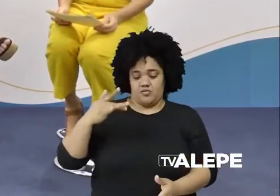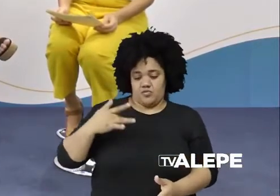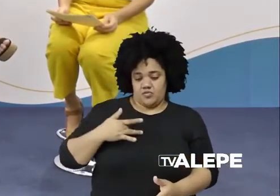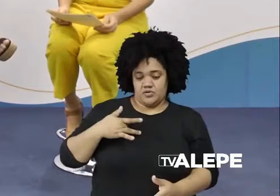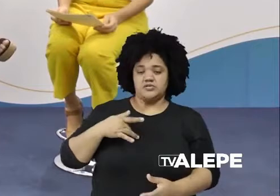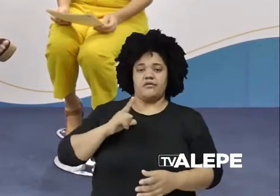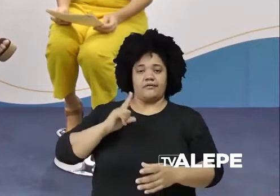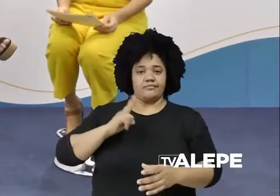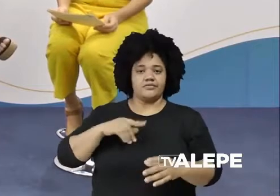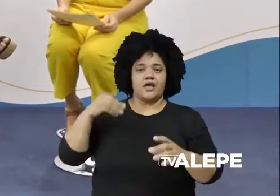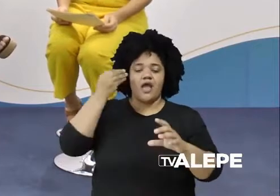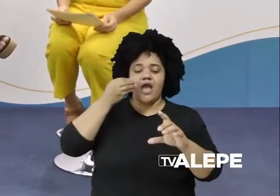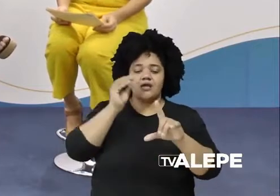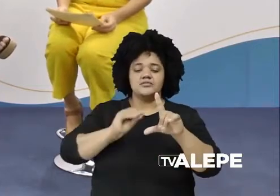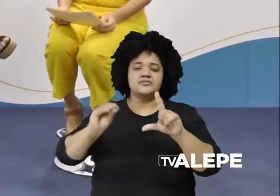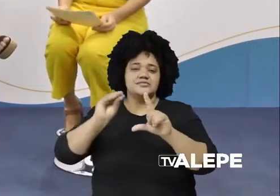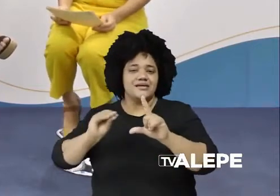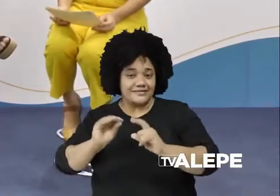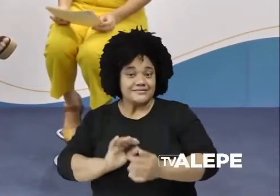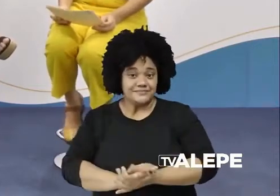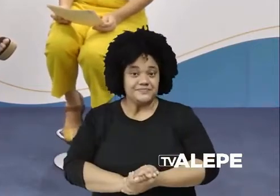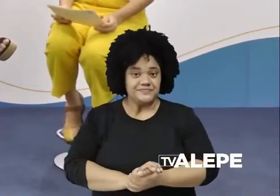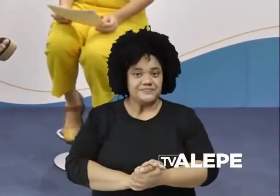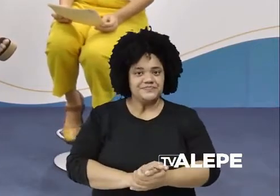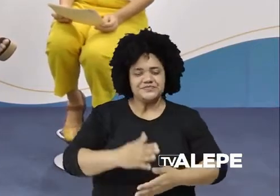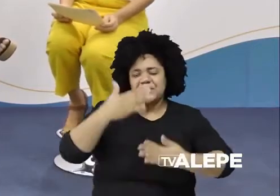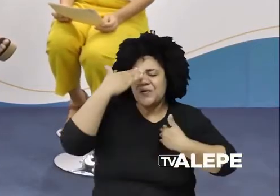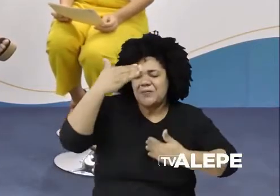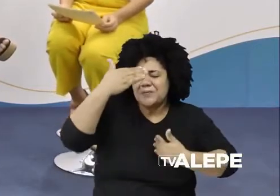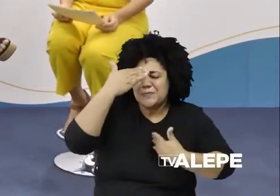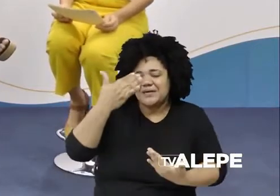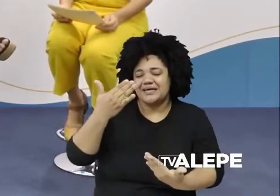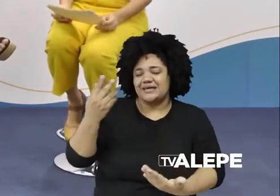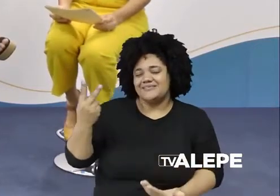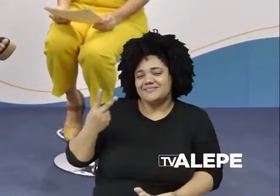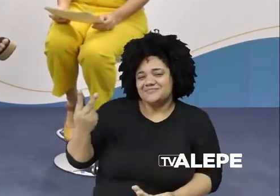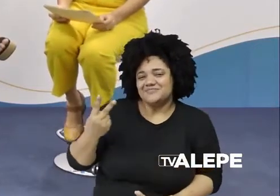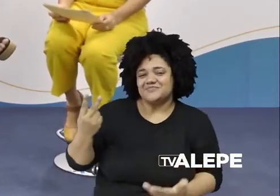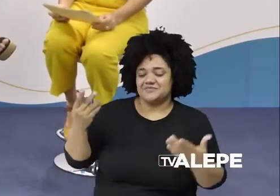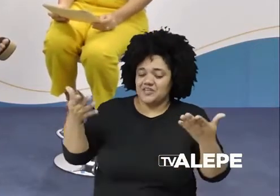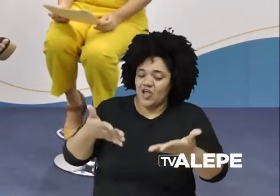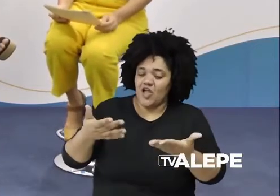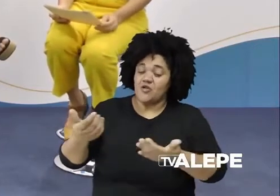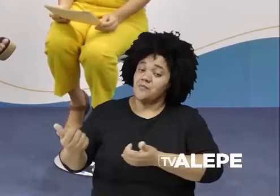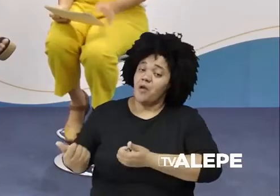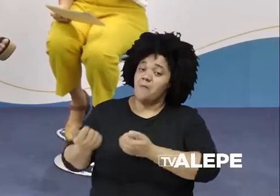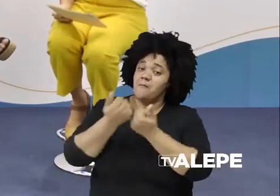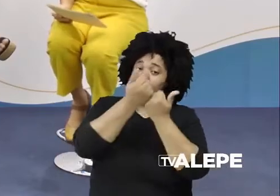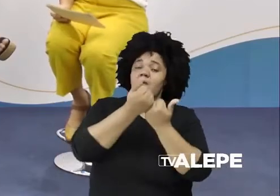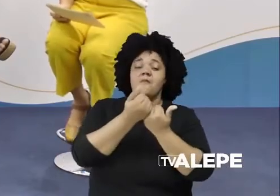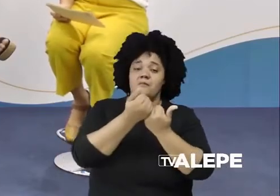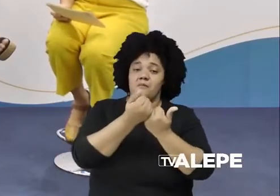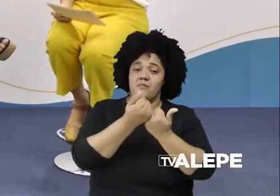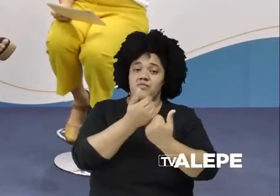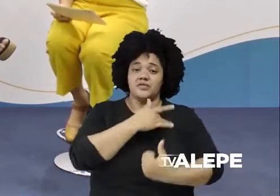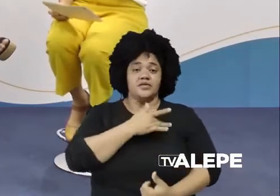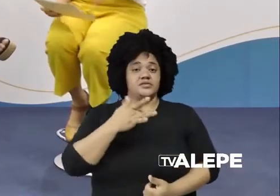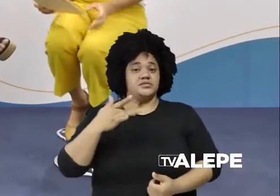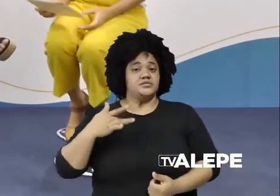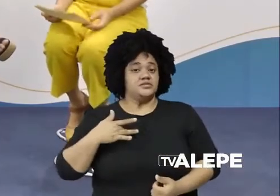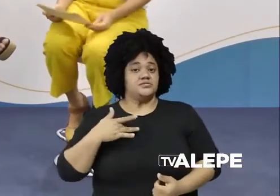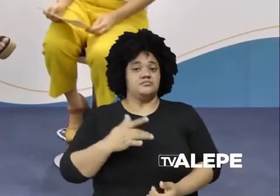parte de web design. Muito bem. Muito obrigada por estarem aqui, né, pelo apoio da Secretaria de